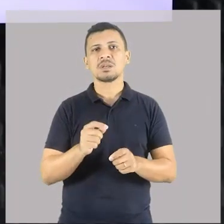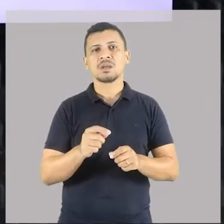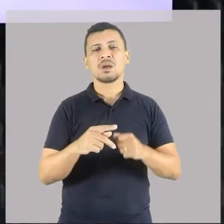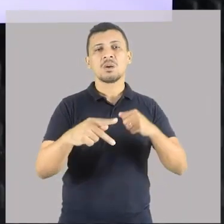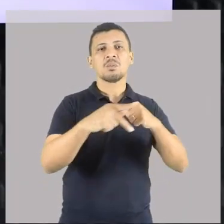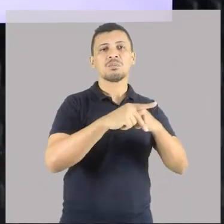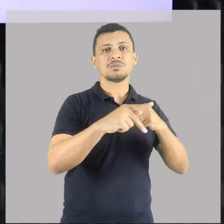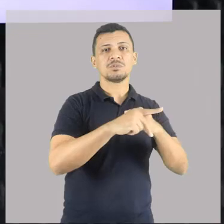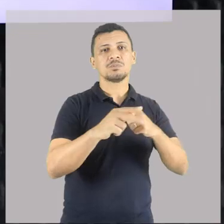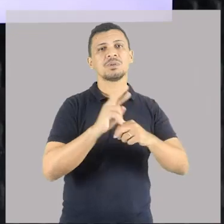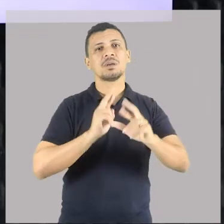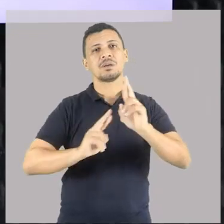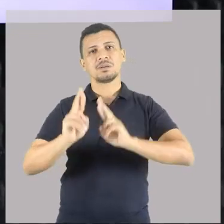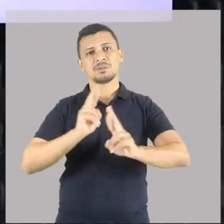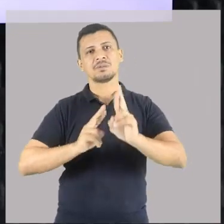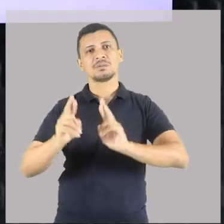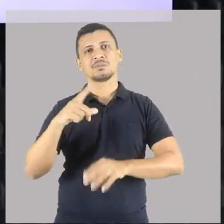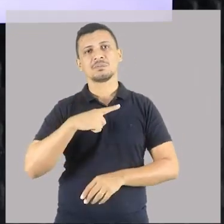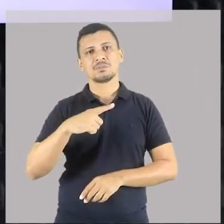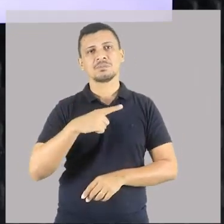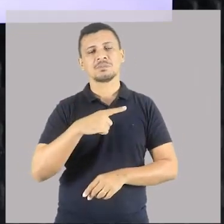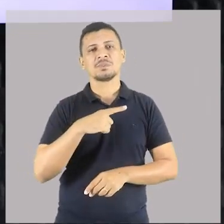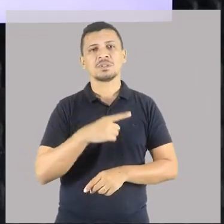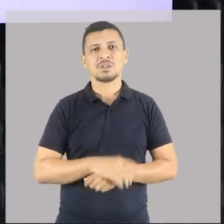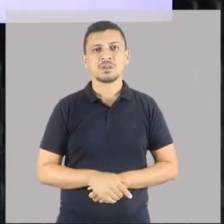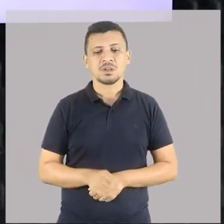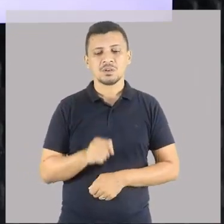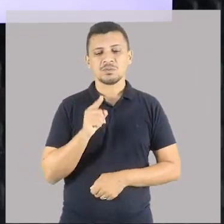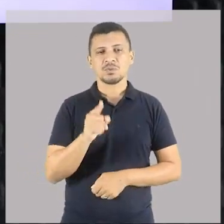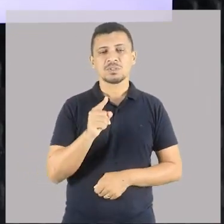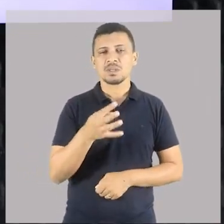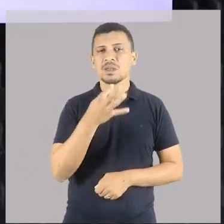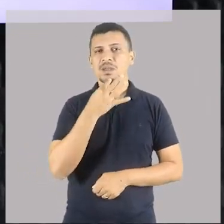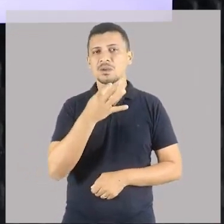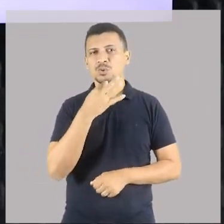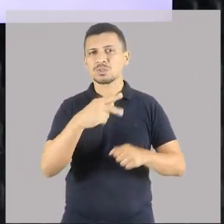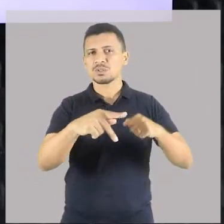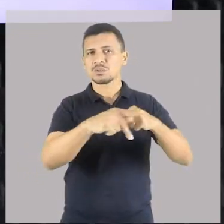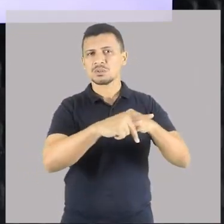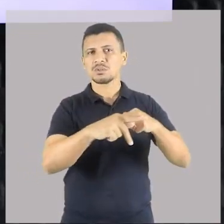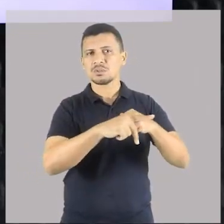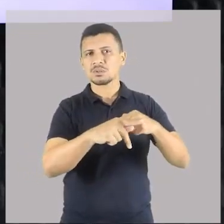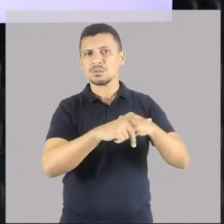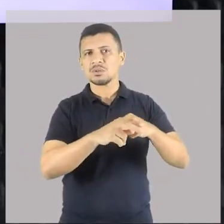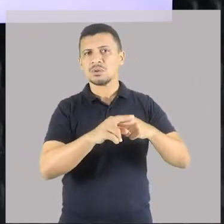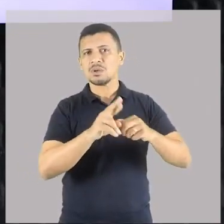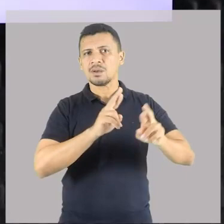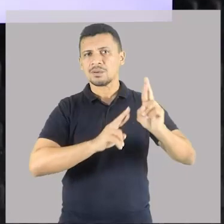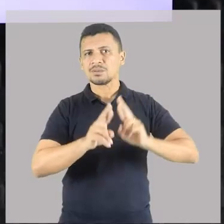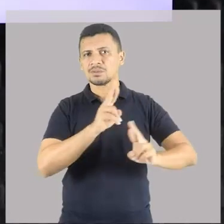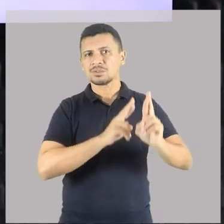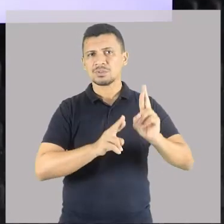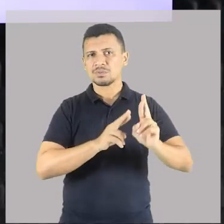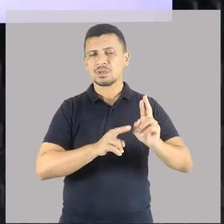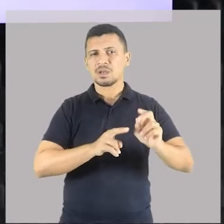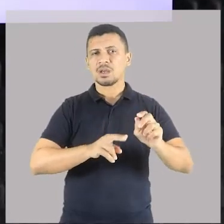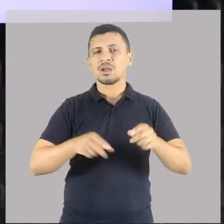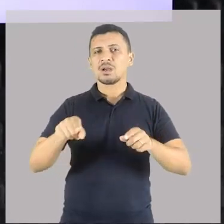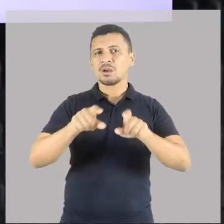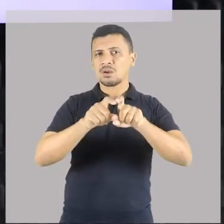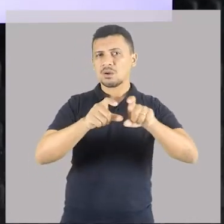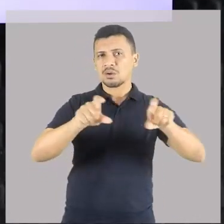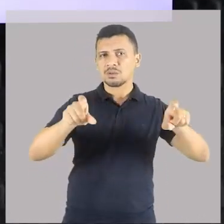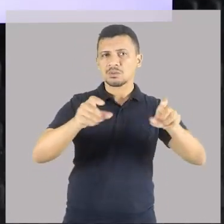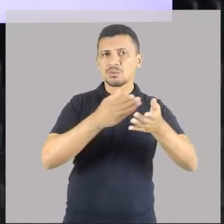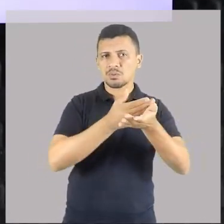pronome relativo. No momento que você reconhecer o pronome relativo, aquela oração que está ali, que é iniciada pelo